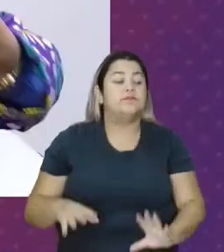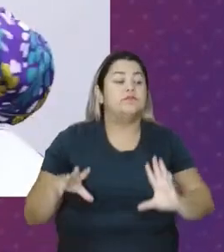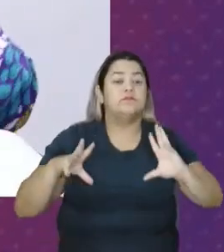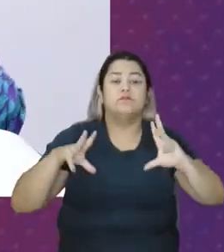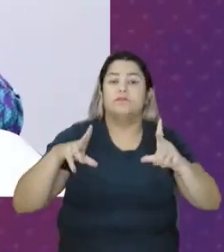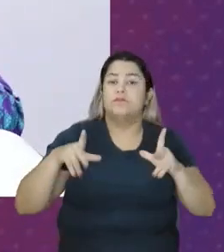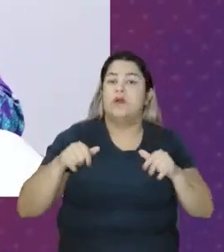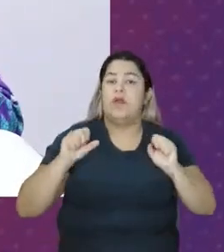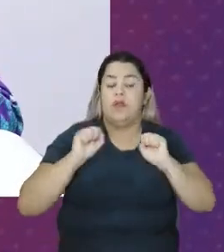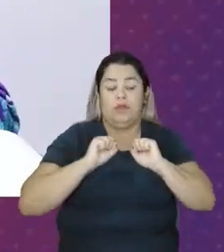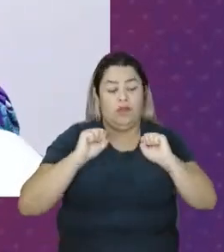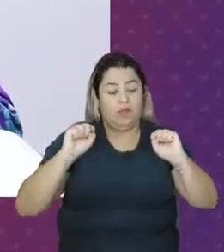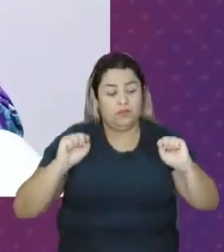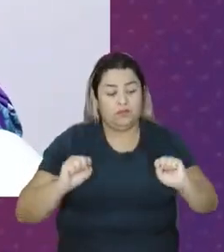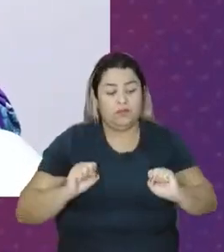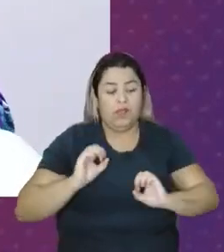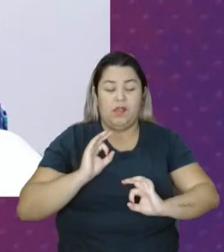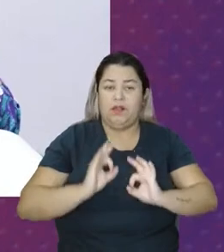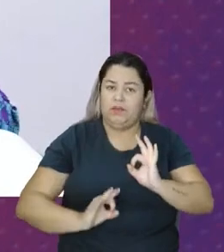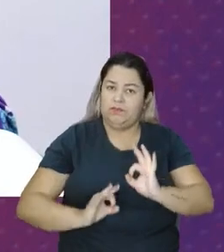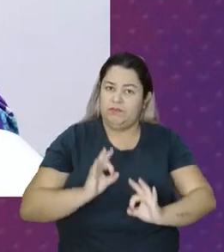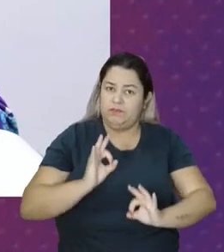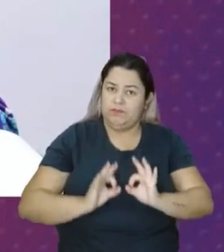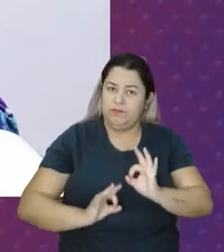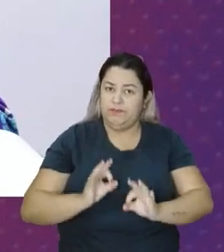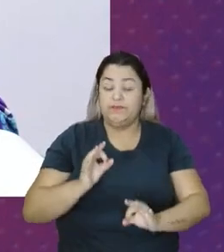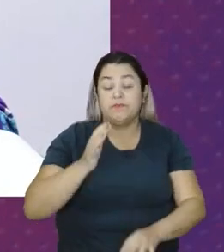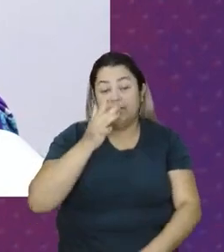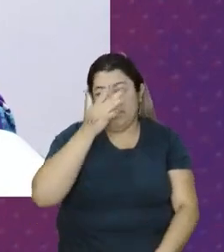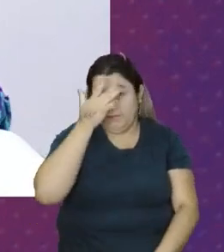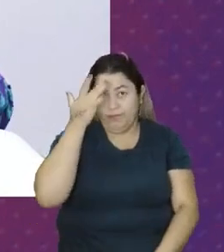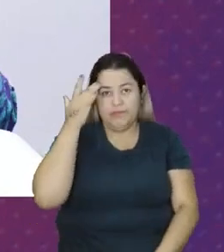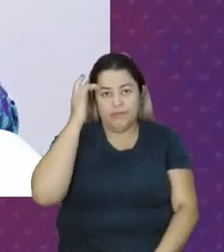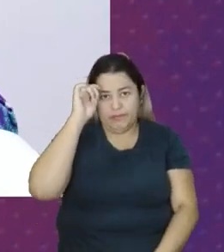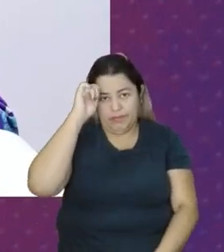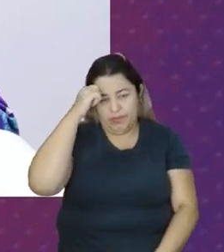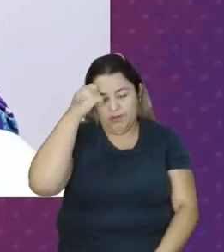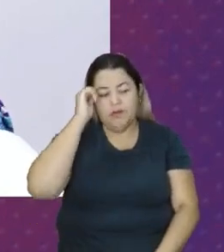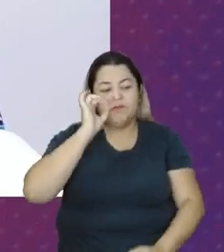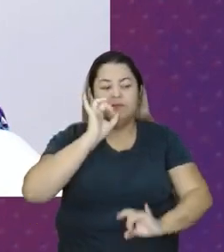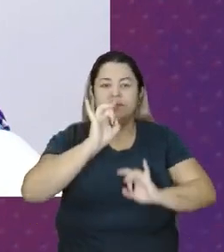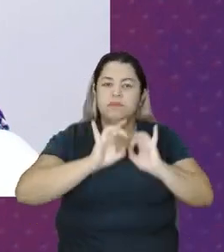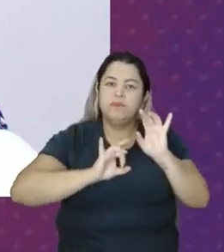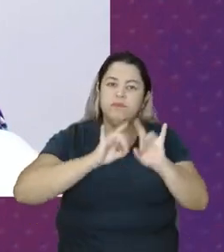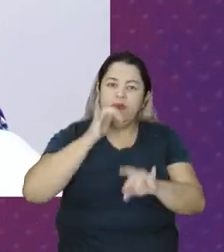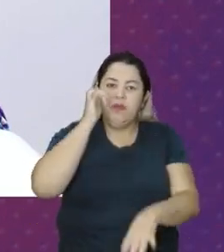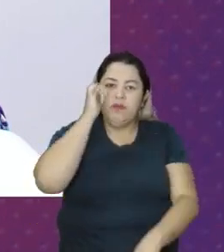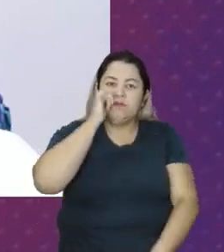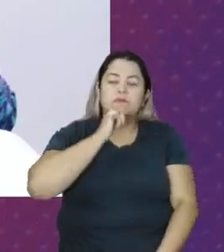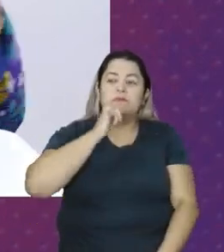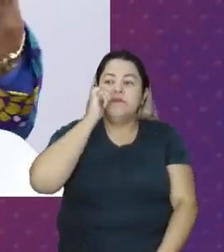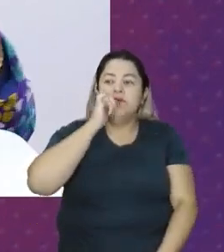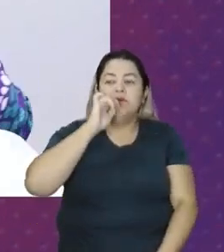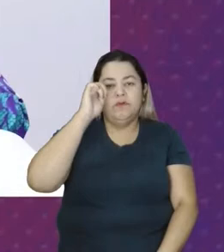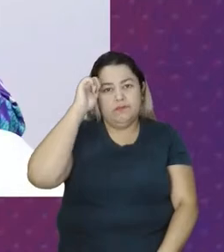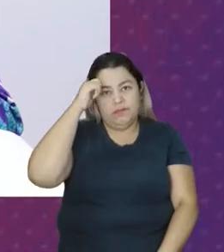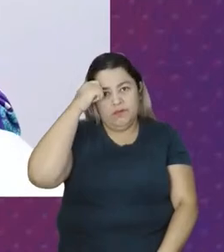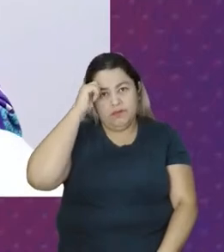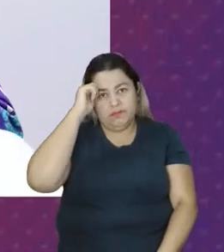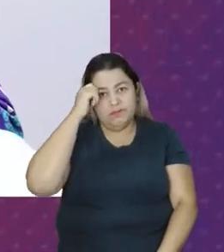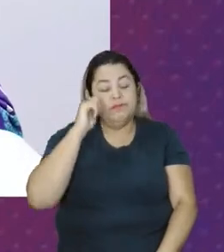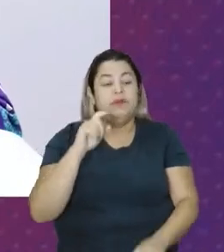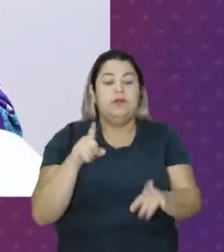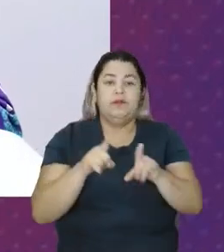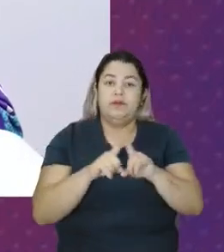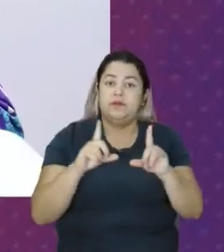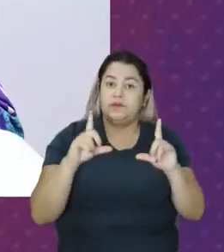todo o sistema de justiça a presença de pessoas negras, especialmente de mulheres negras, né? Então é essa fotografia